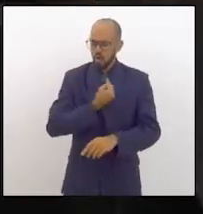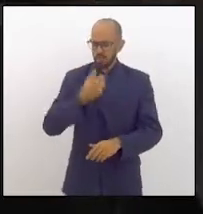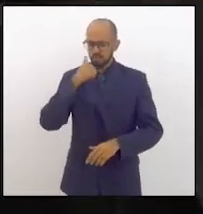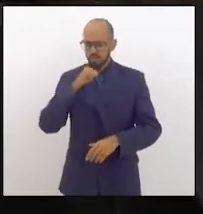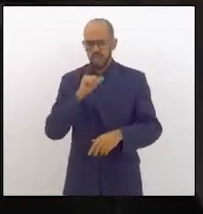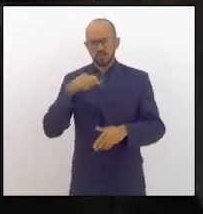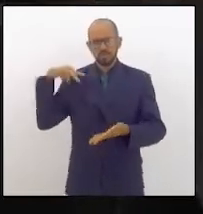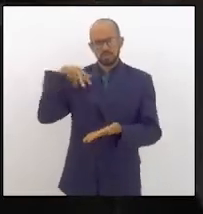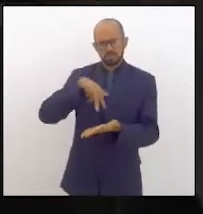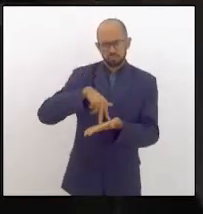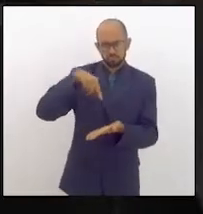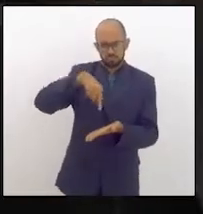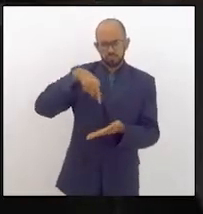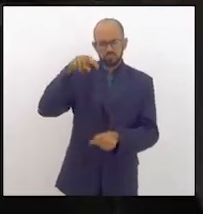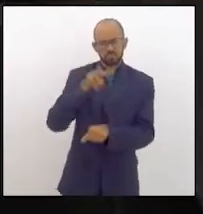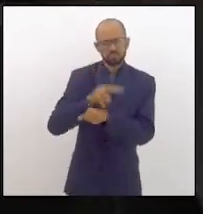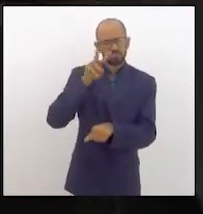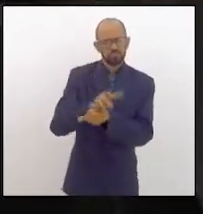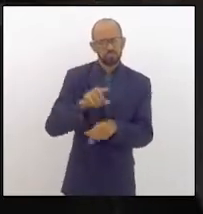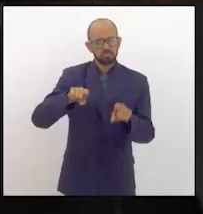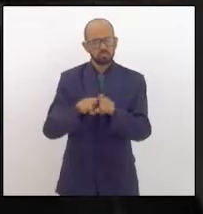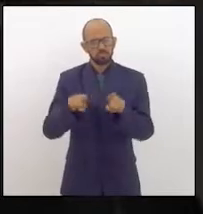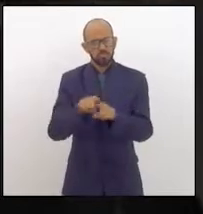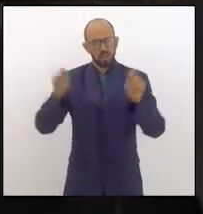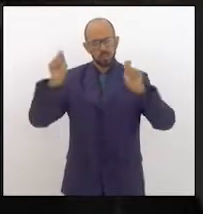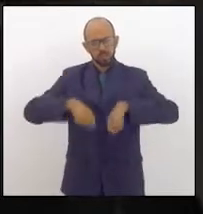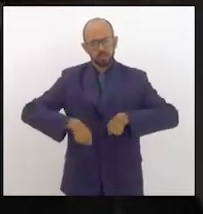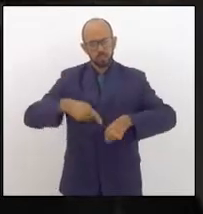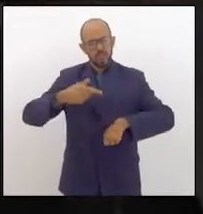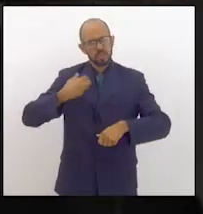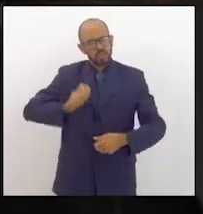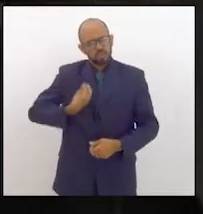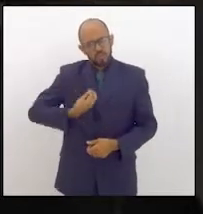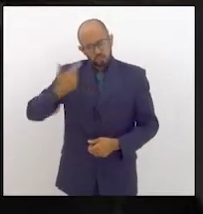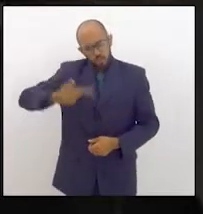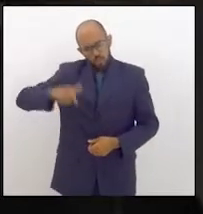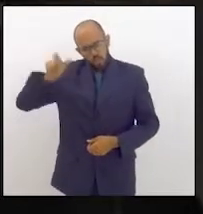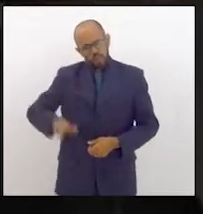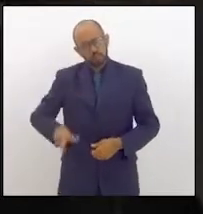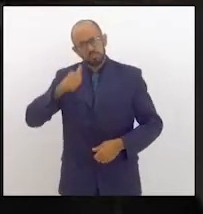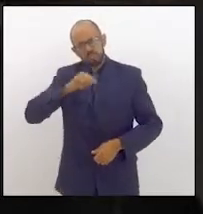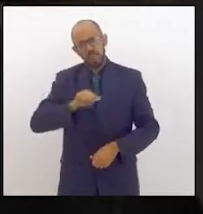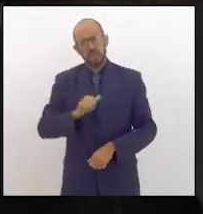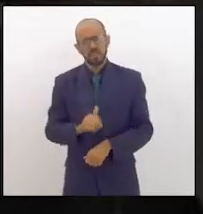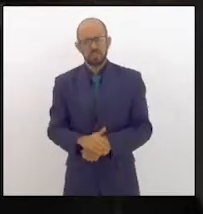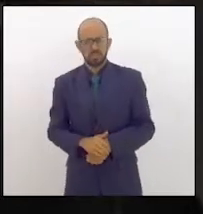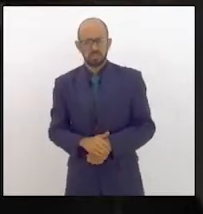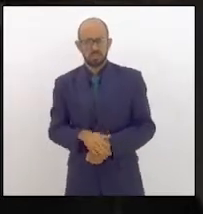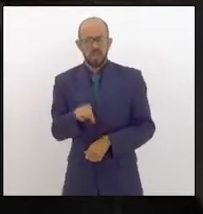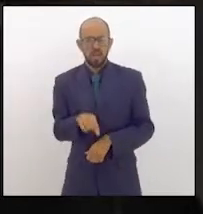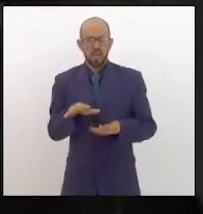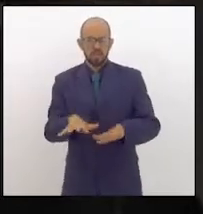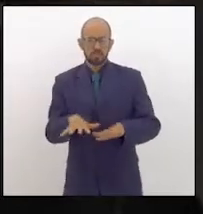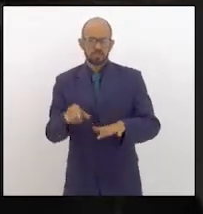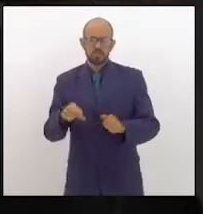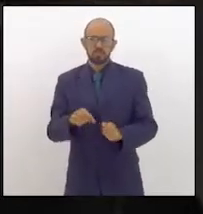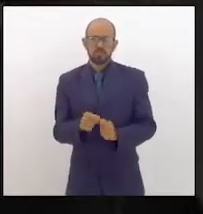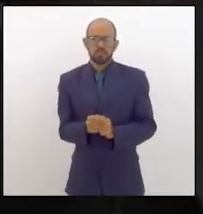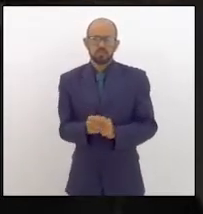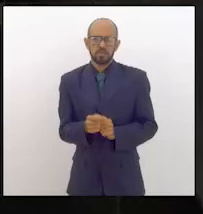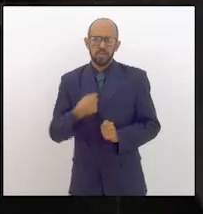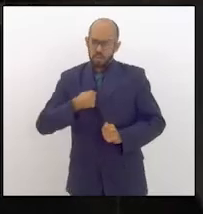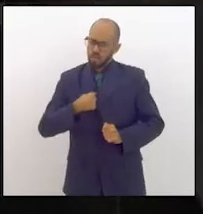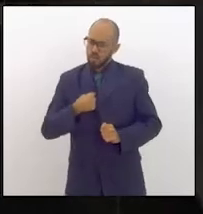nesses espaços também defendendo a possibilidade de existência em vida de outras mulheres é disso que se trata então eu quero deixar